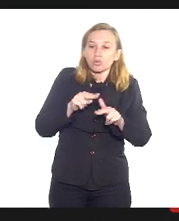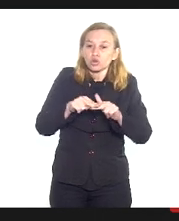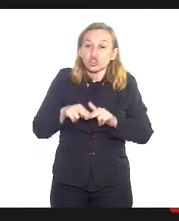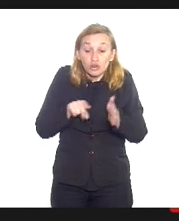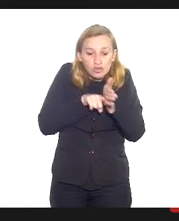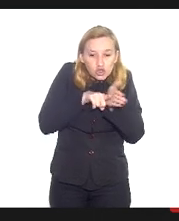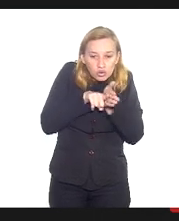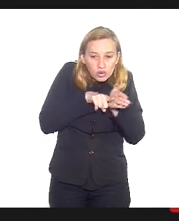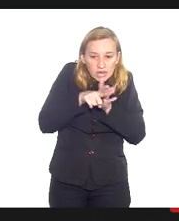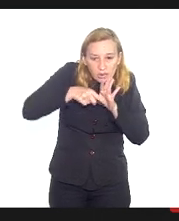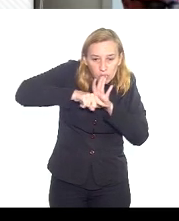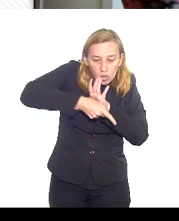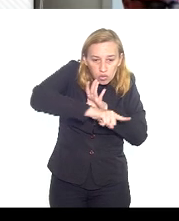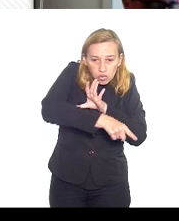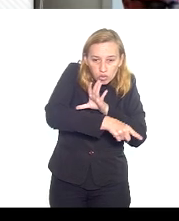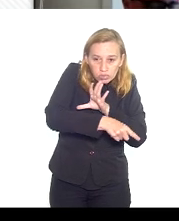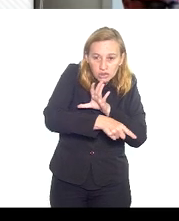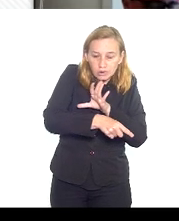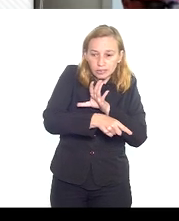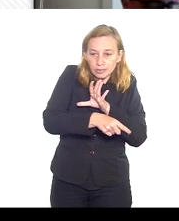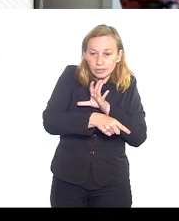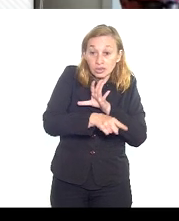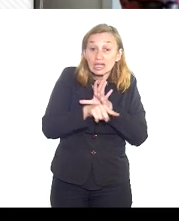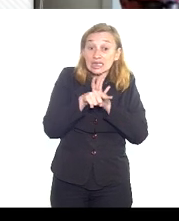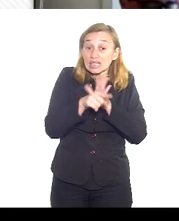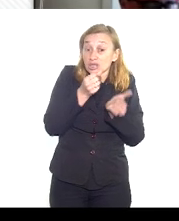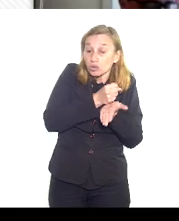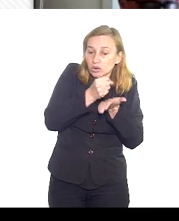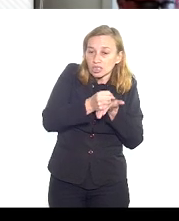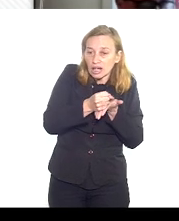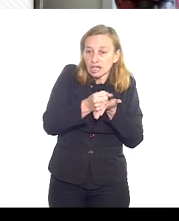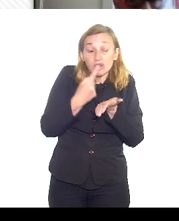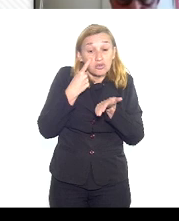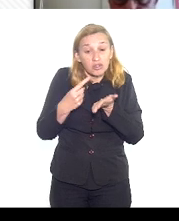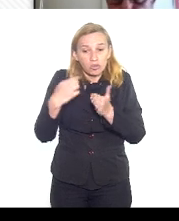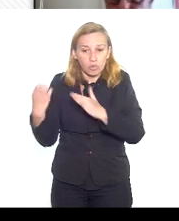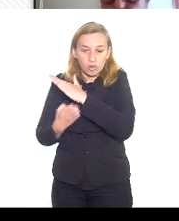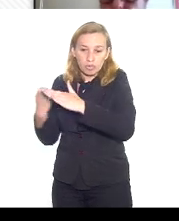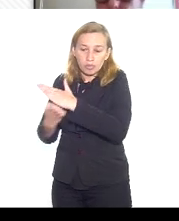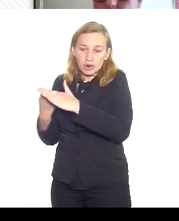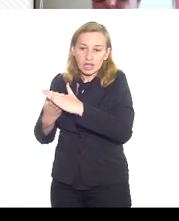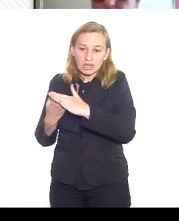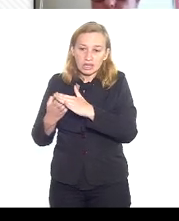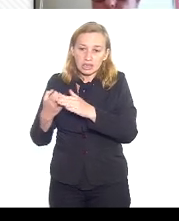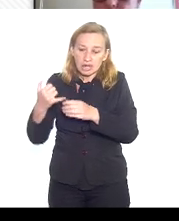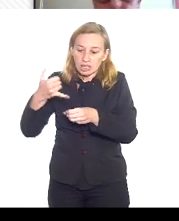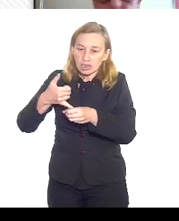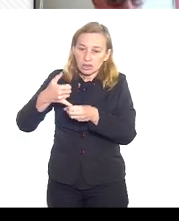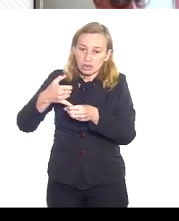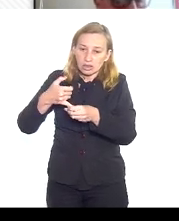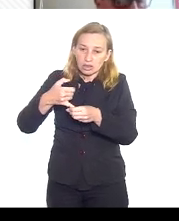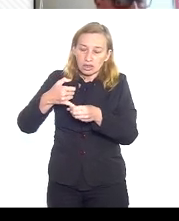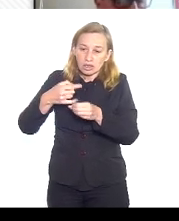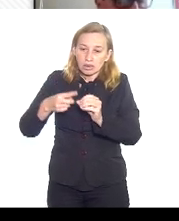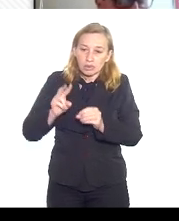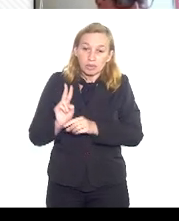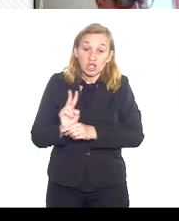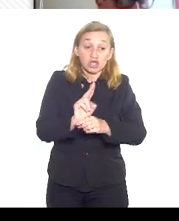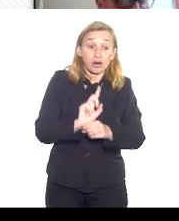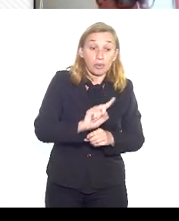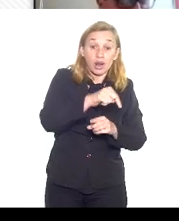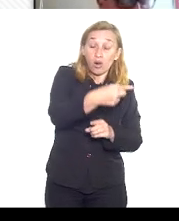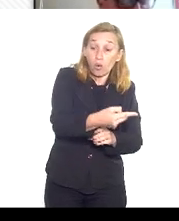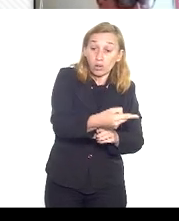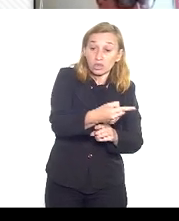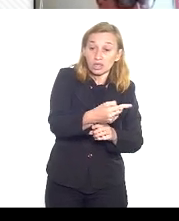cima de contratos. E nesses contratos nós vimos que uma empresa disponibilizava combustível à outra e ela